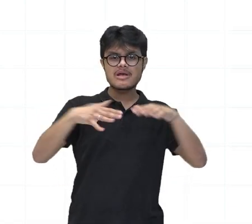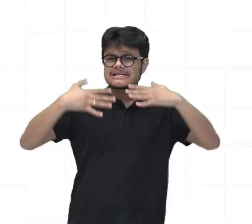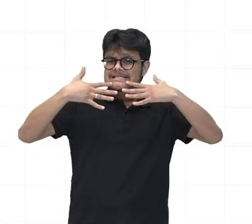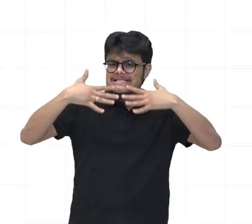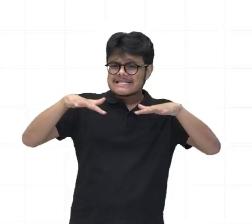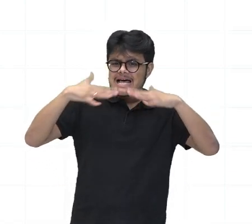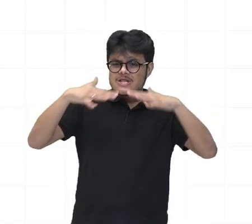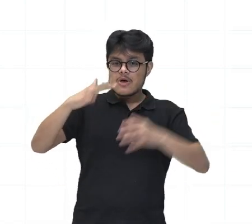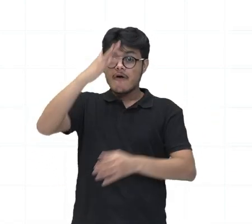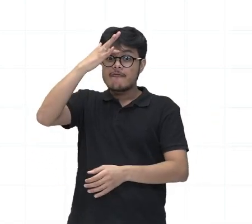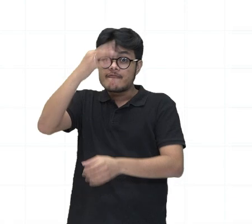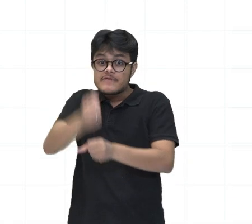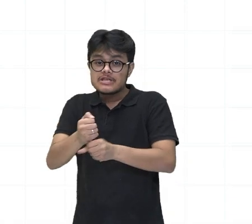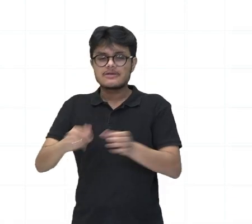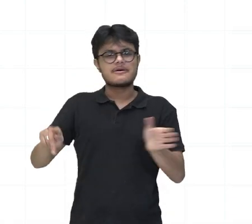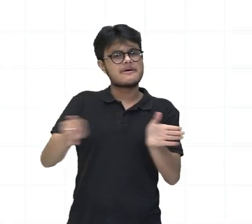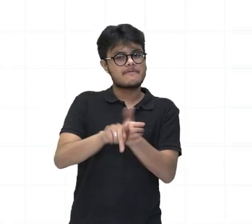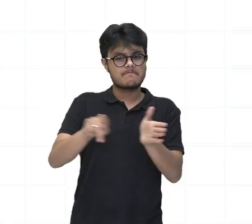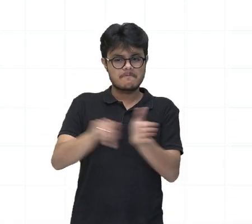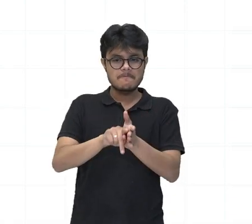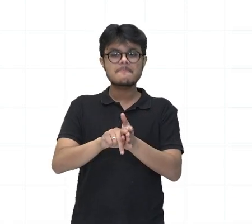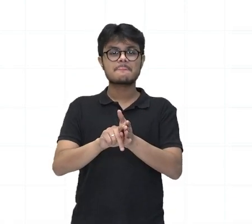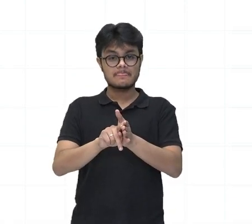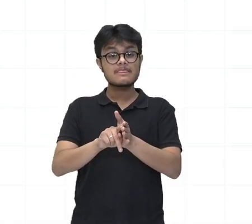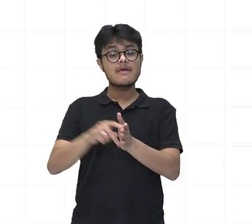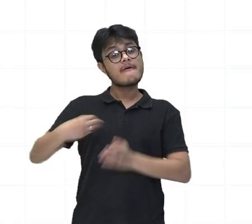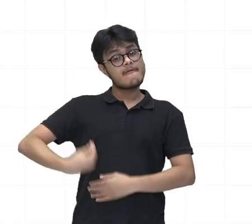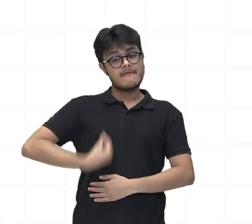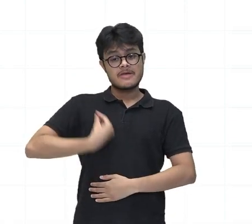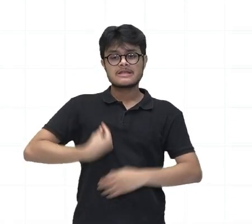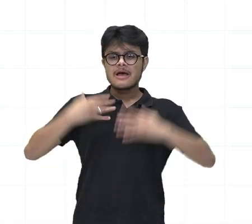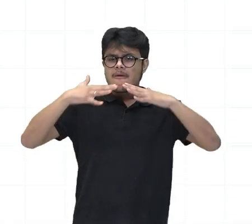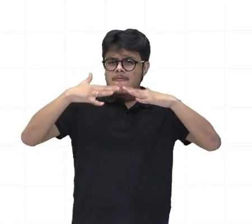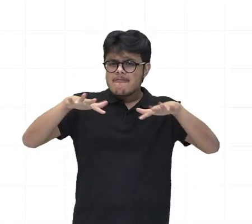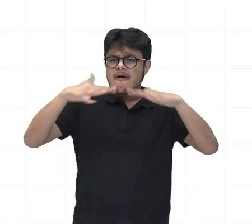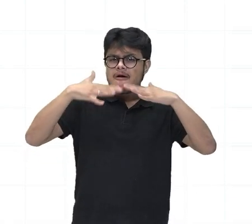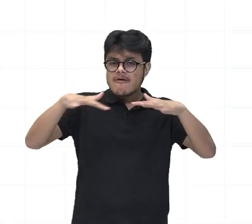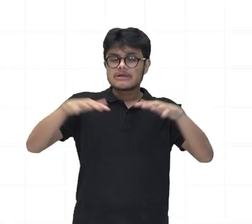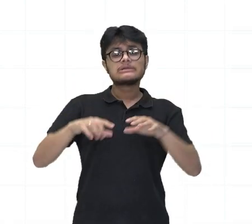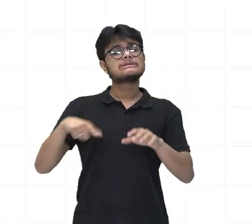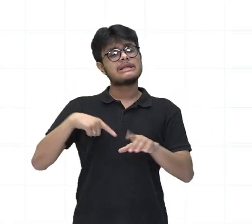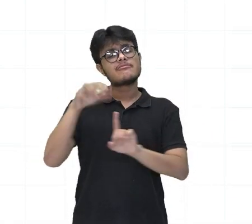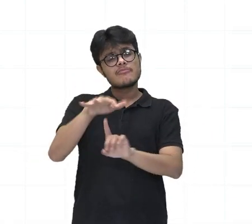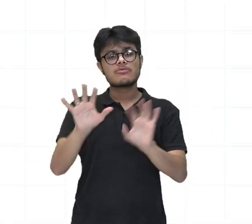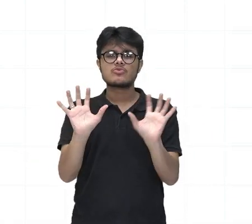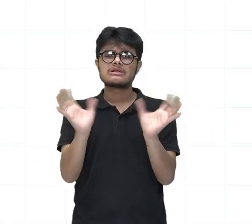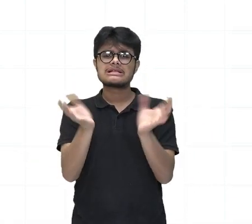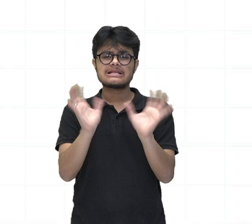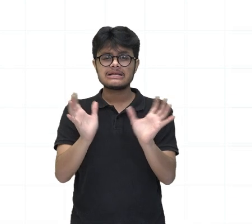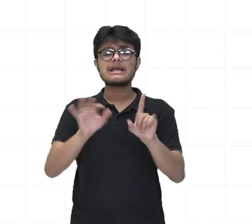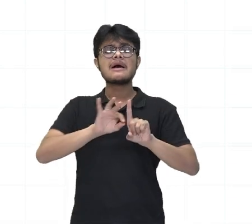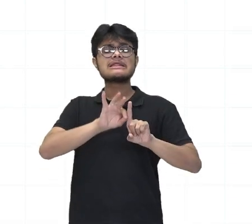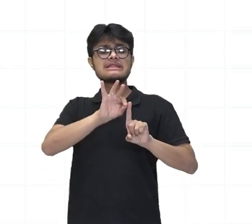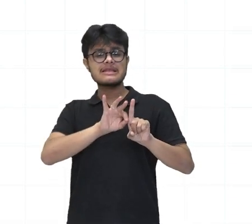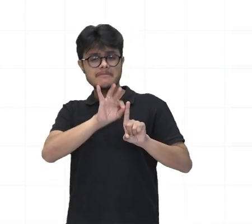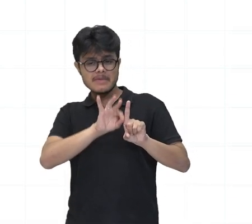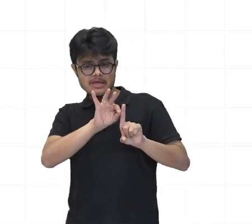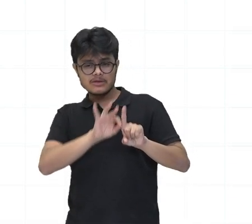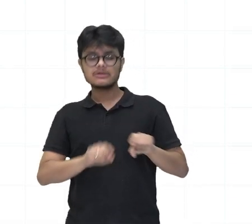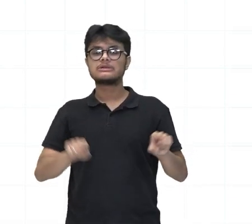naturais, processos naturais que influenciam o clima, o tempo e